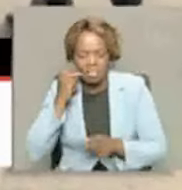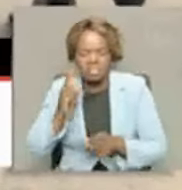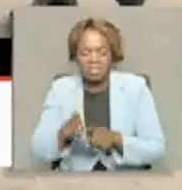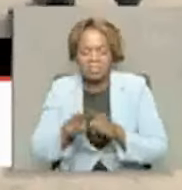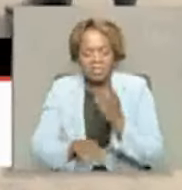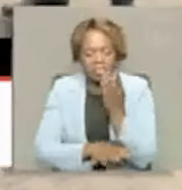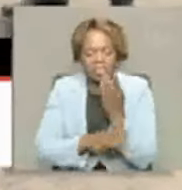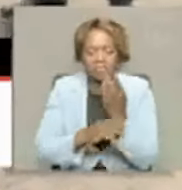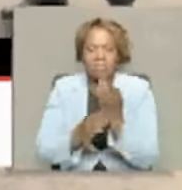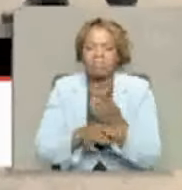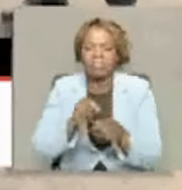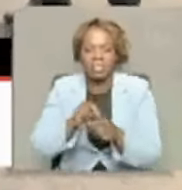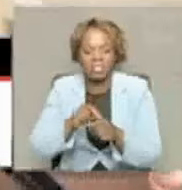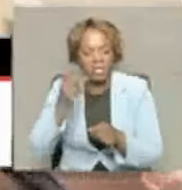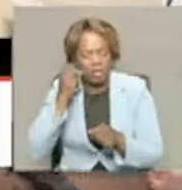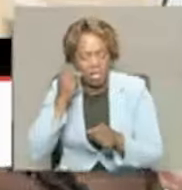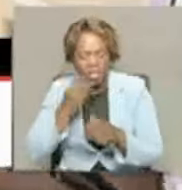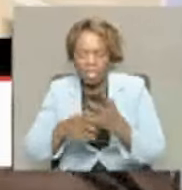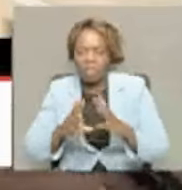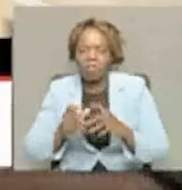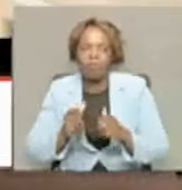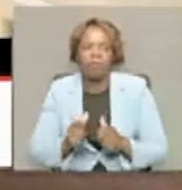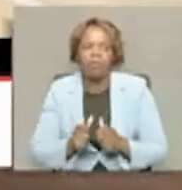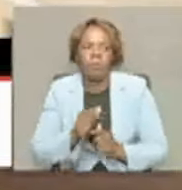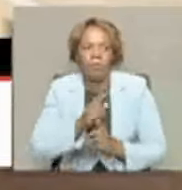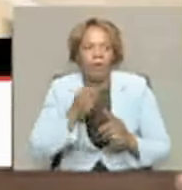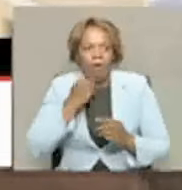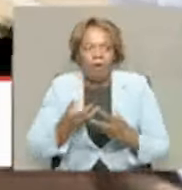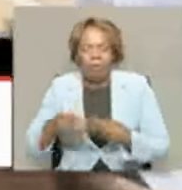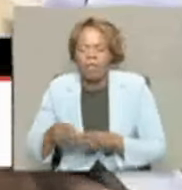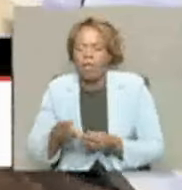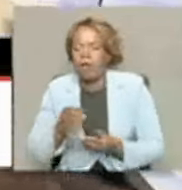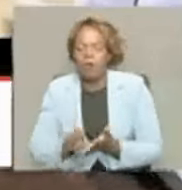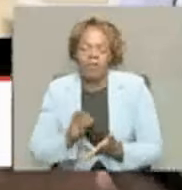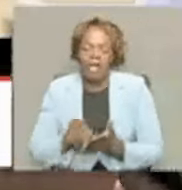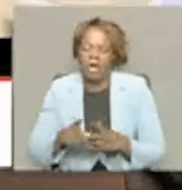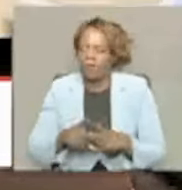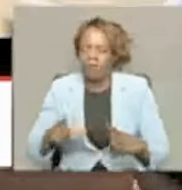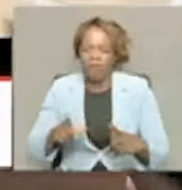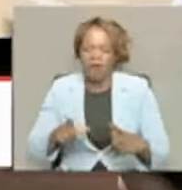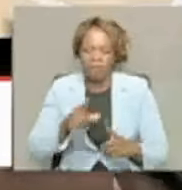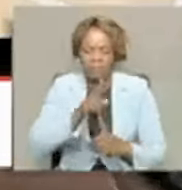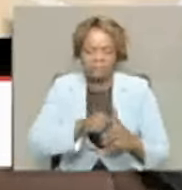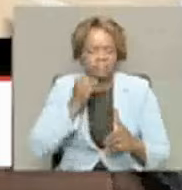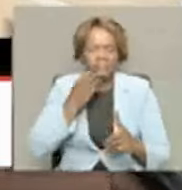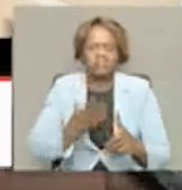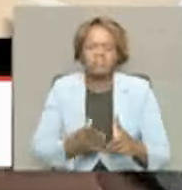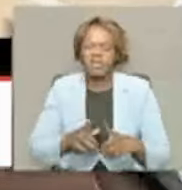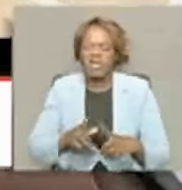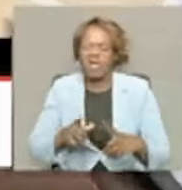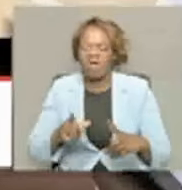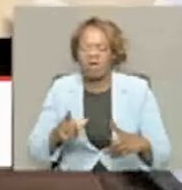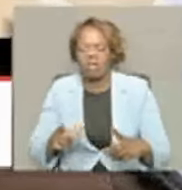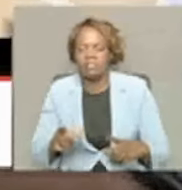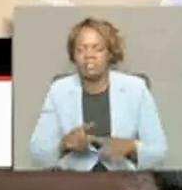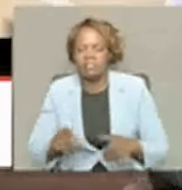nível internacional também. Perdi um grande colega, né? O país perdeu uma grande figura em várias áreas, não